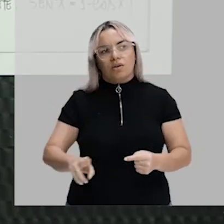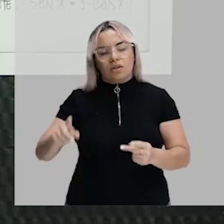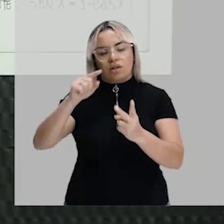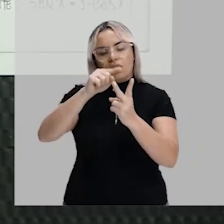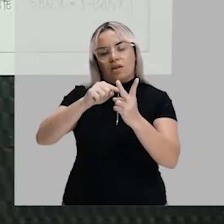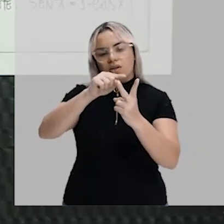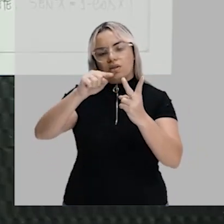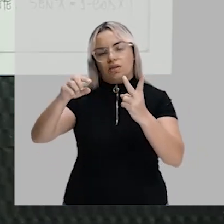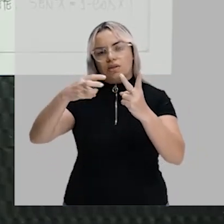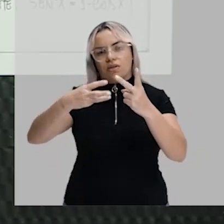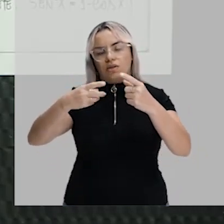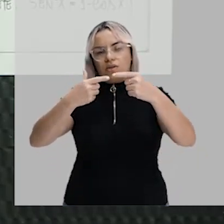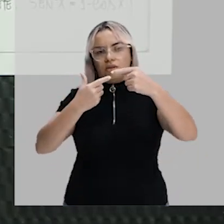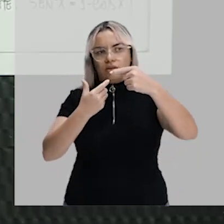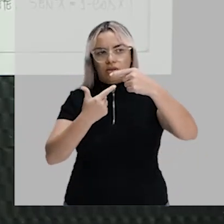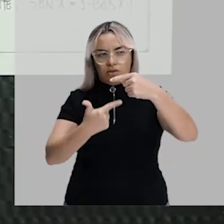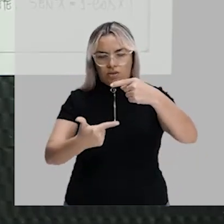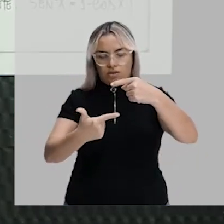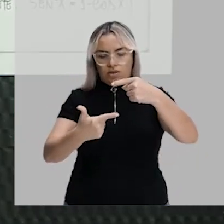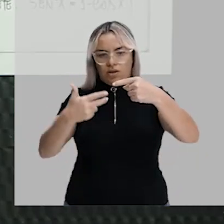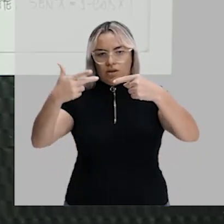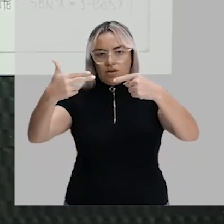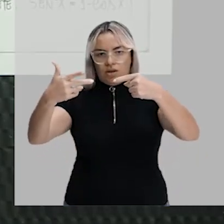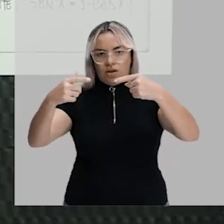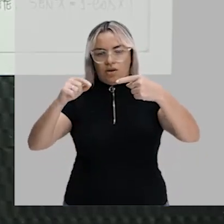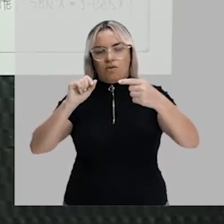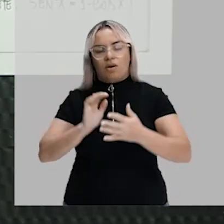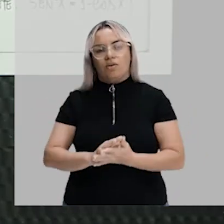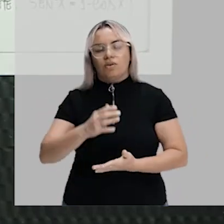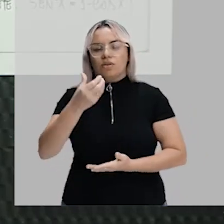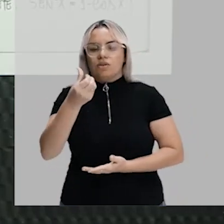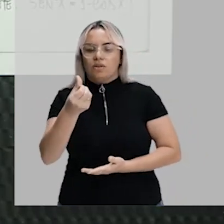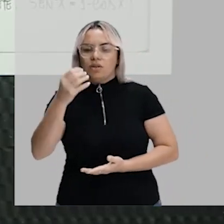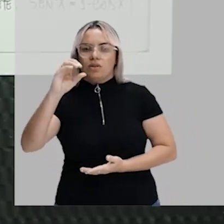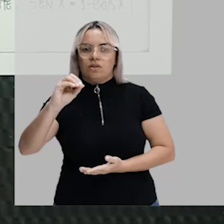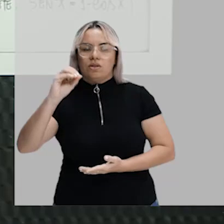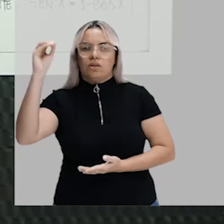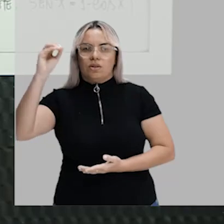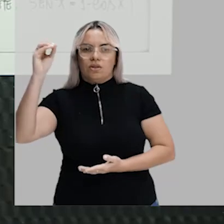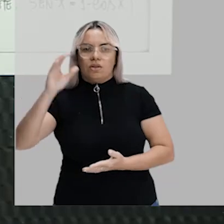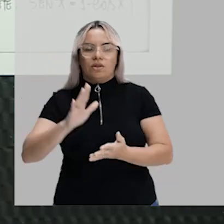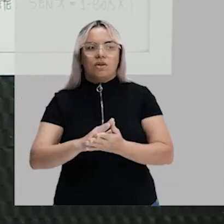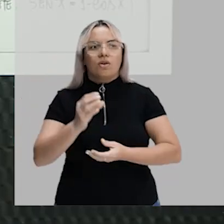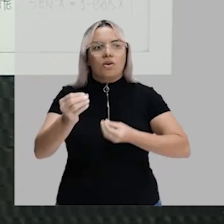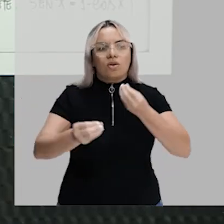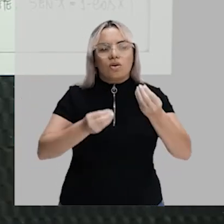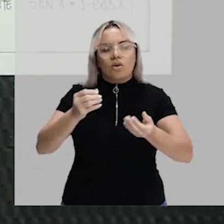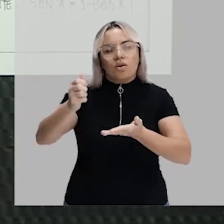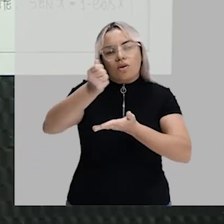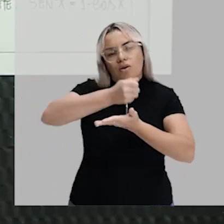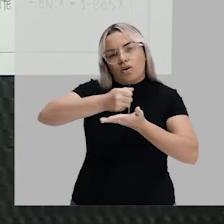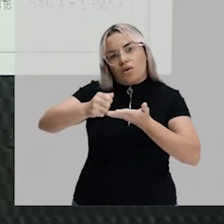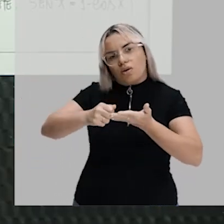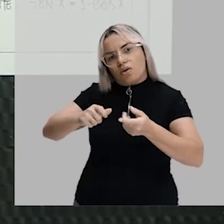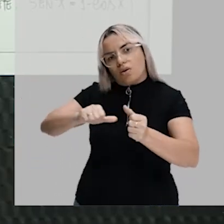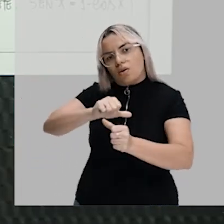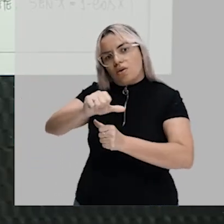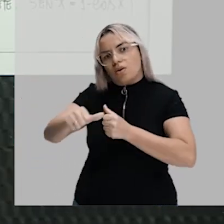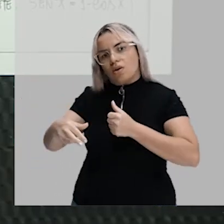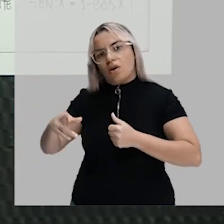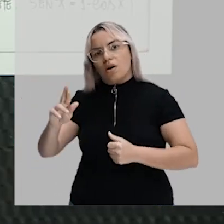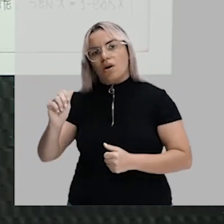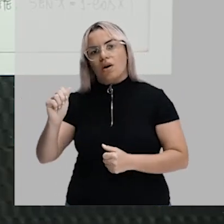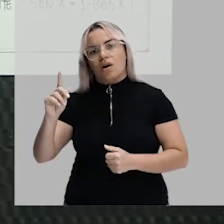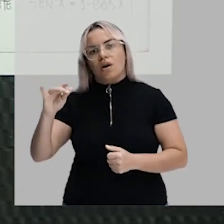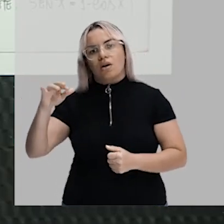60º 60º é √3 so 2 tá Como é que se escreve 60º em radiano Então você tem seno